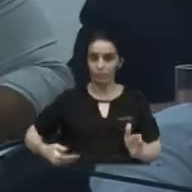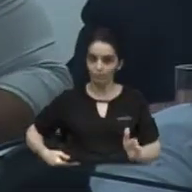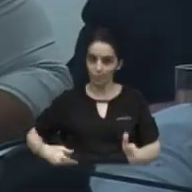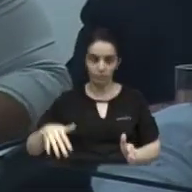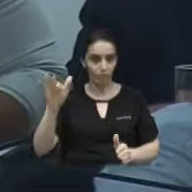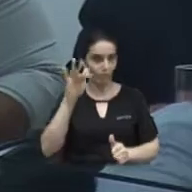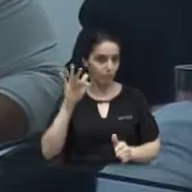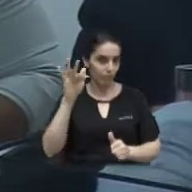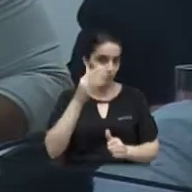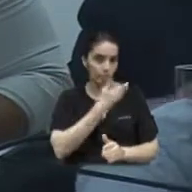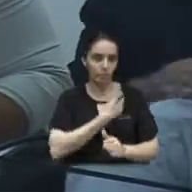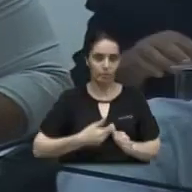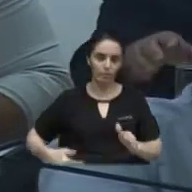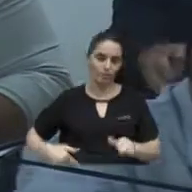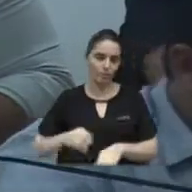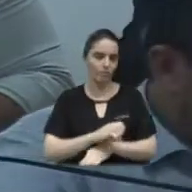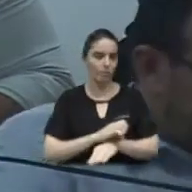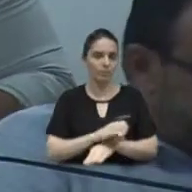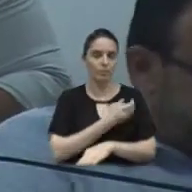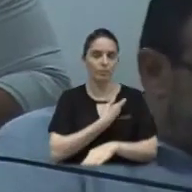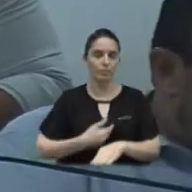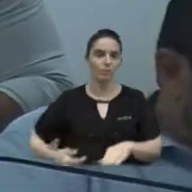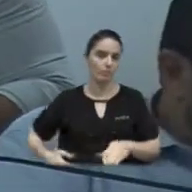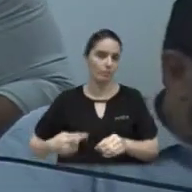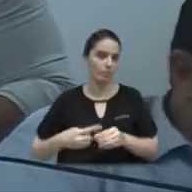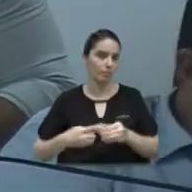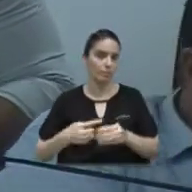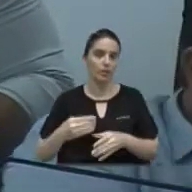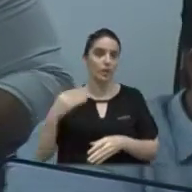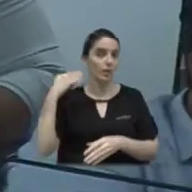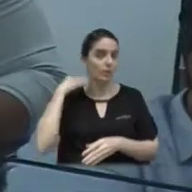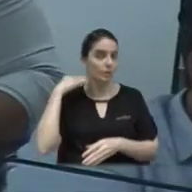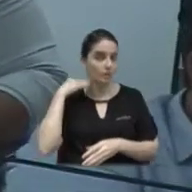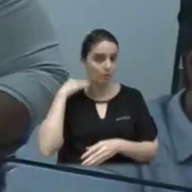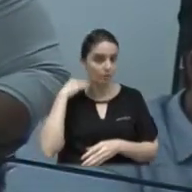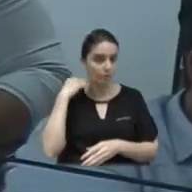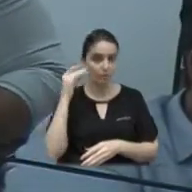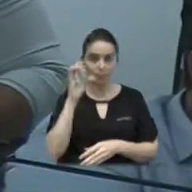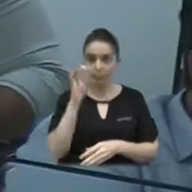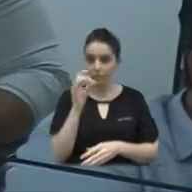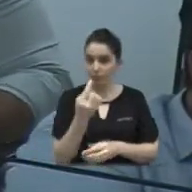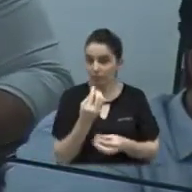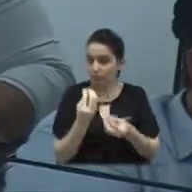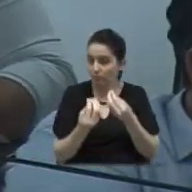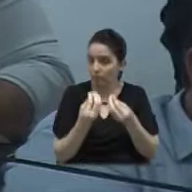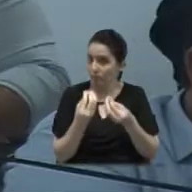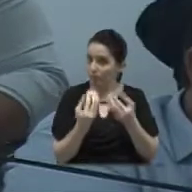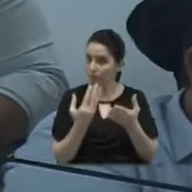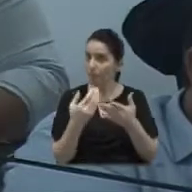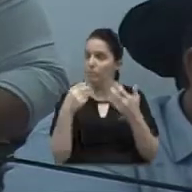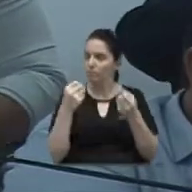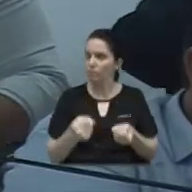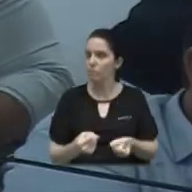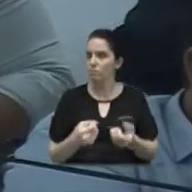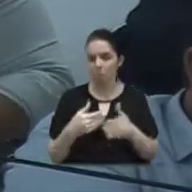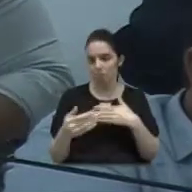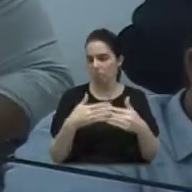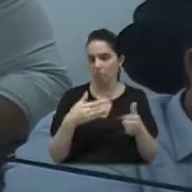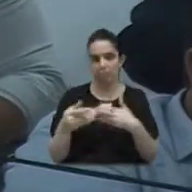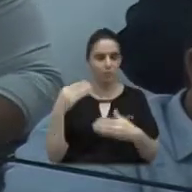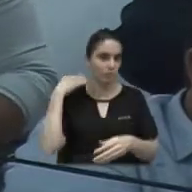governo municipal. E os bancos são apenas um canal, que pode ser qualquer